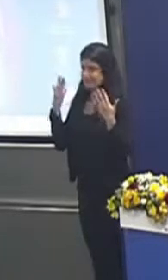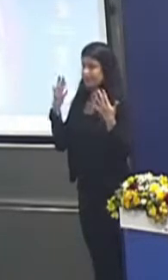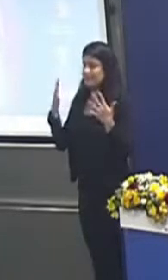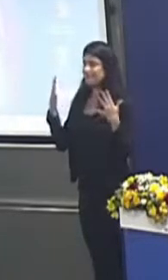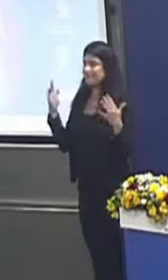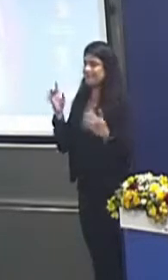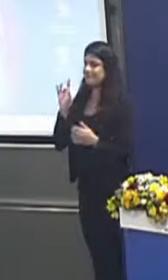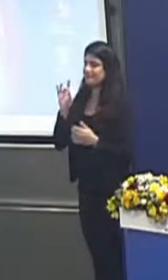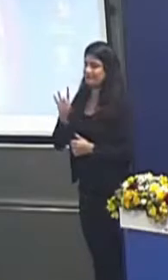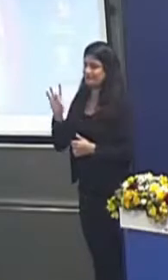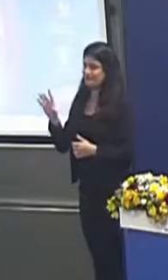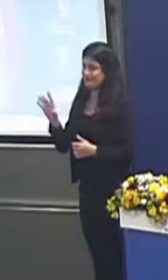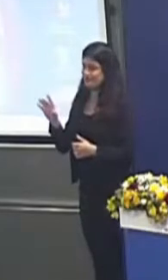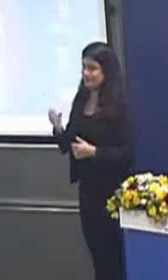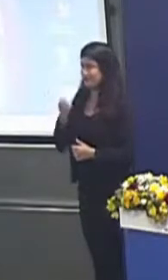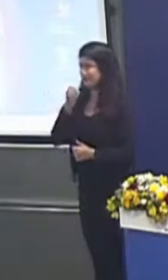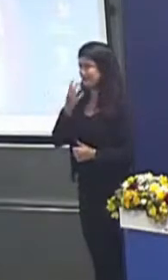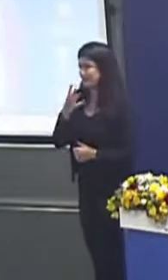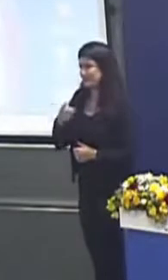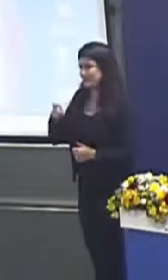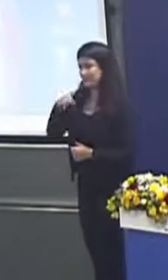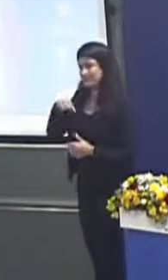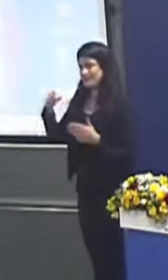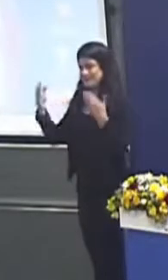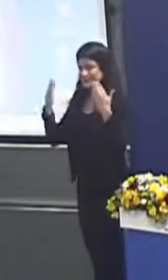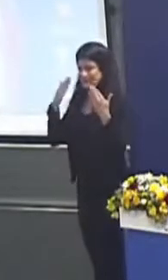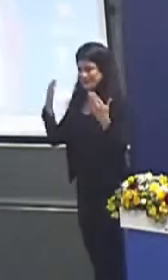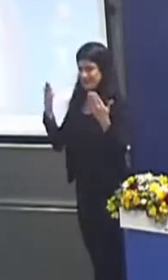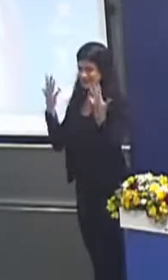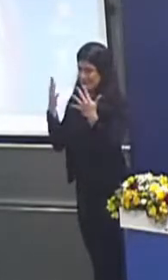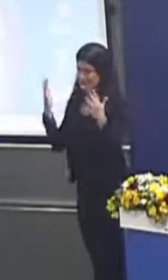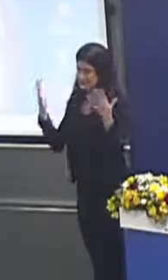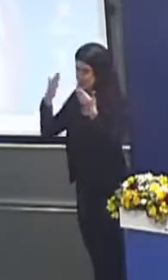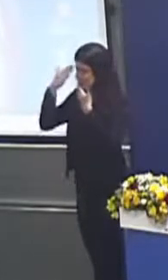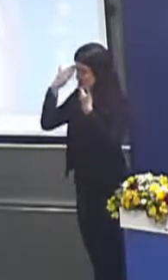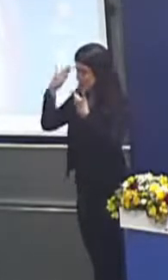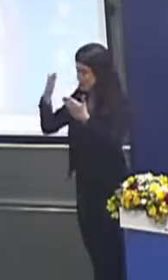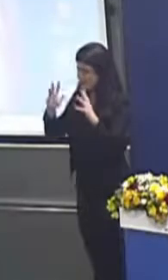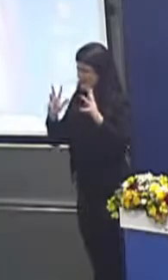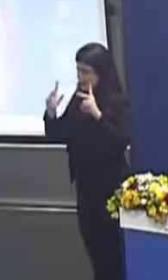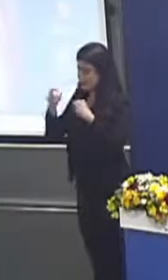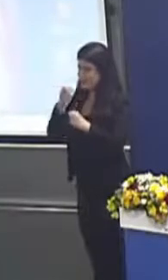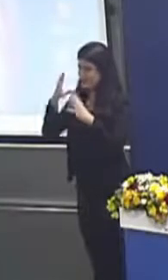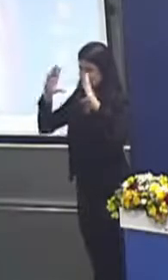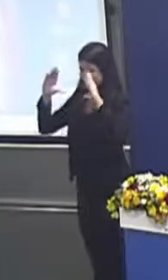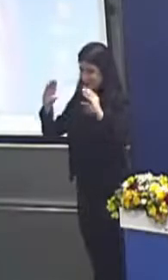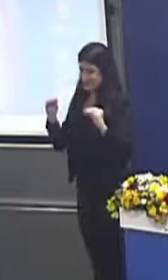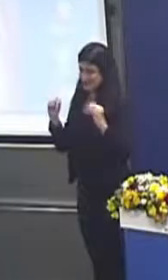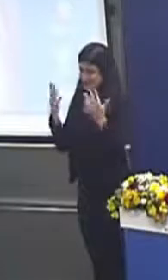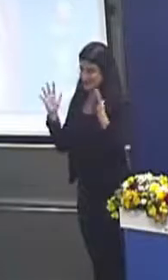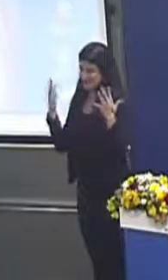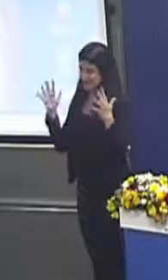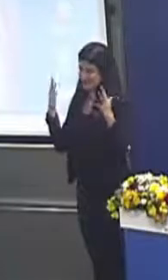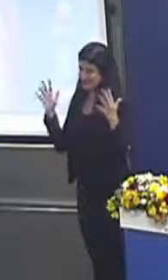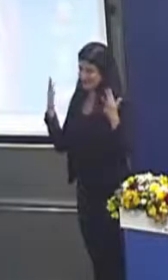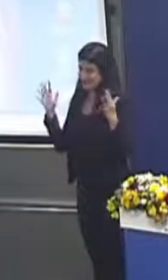nós. Viva a psicologia, viva todos nós. Muito obrigada a todos e boa noite.